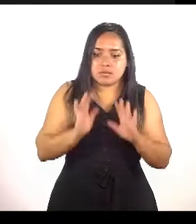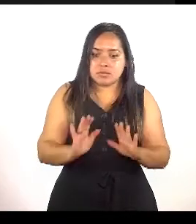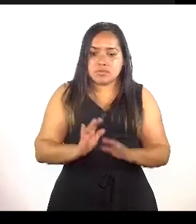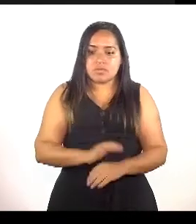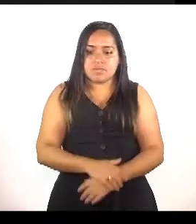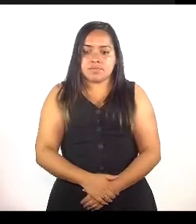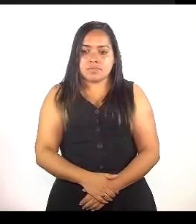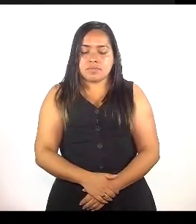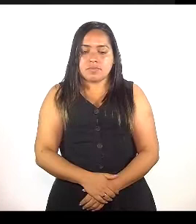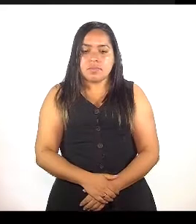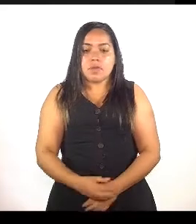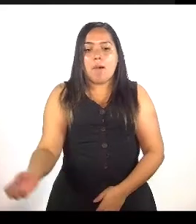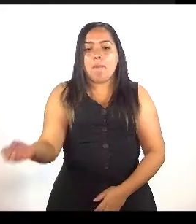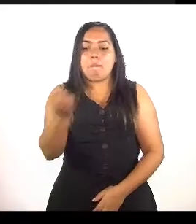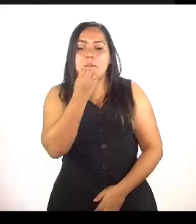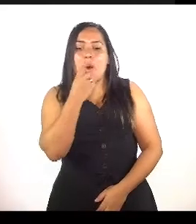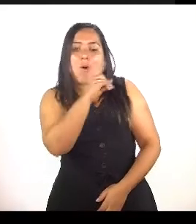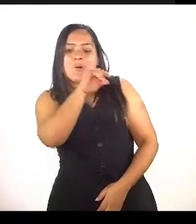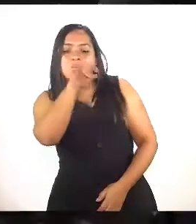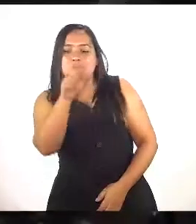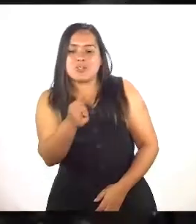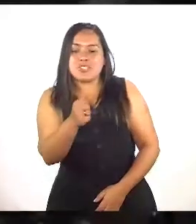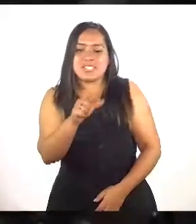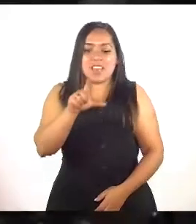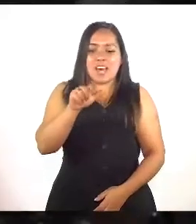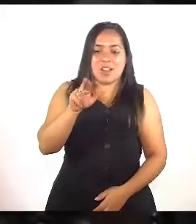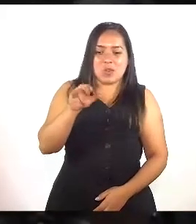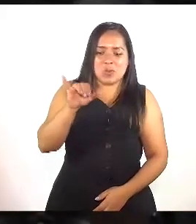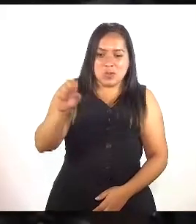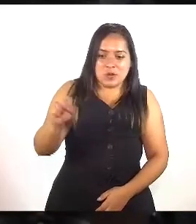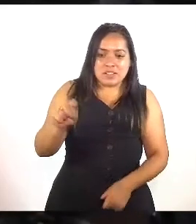Bom dia. Bom dia, seja bem-vindo, doutor Vladimir.